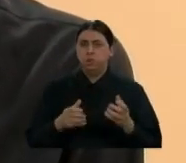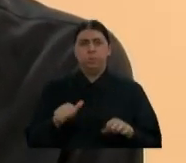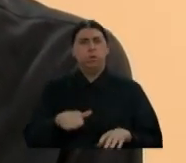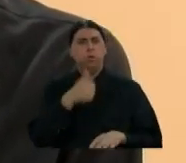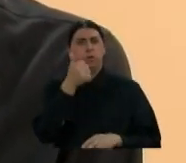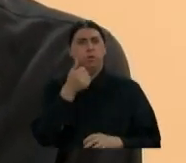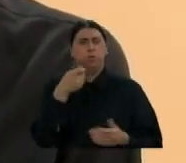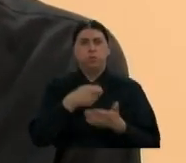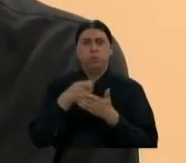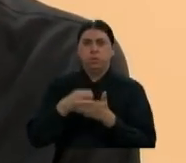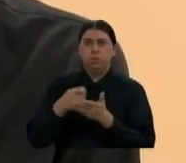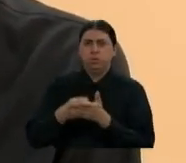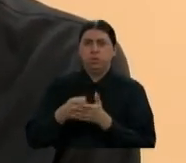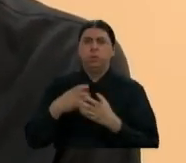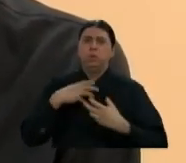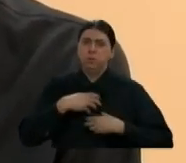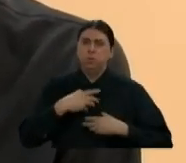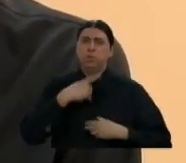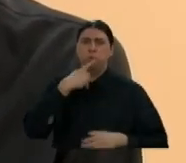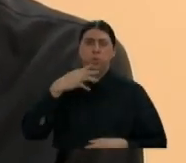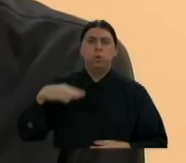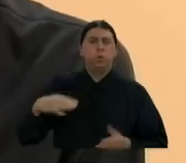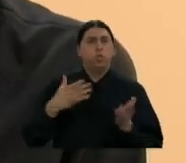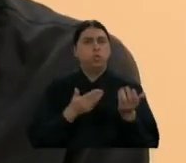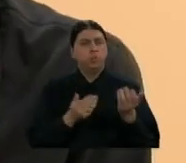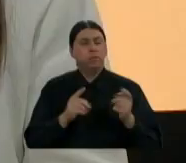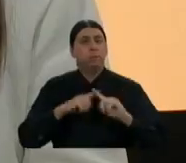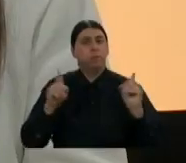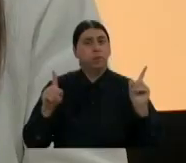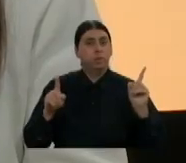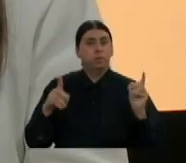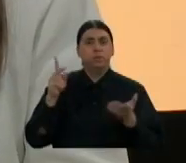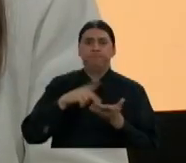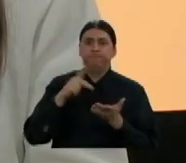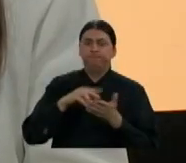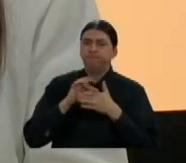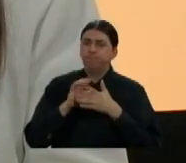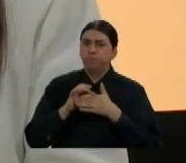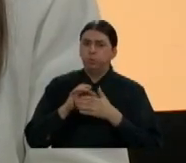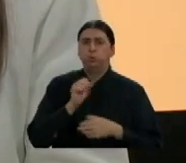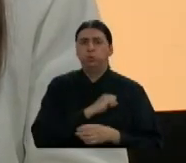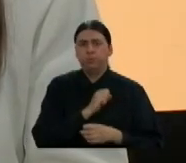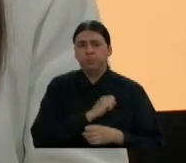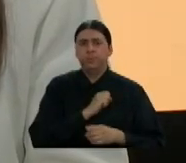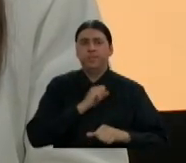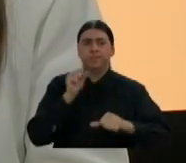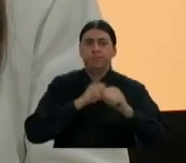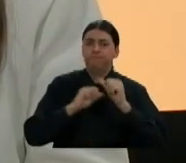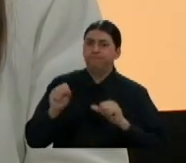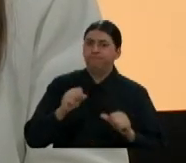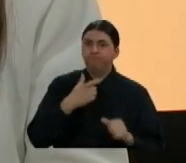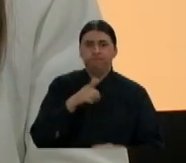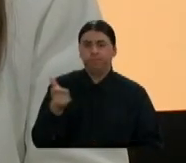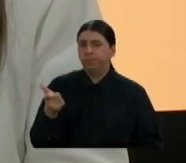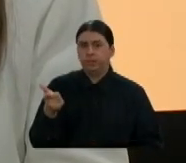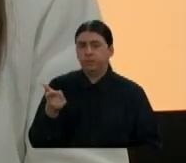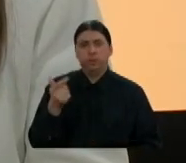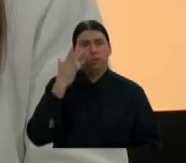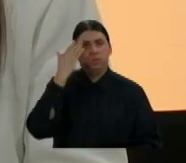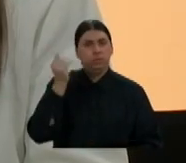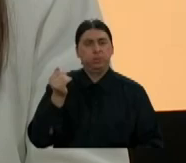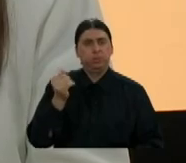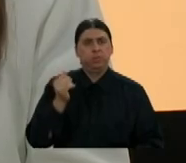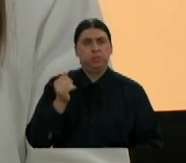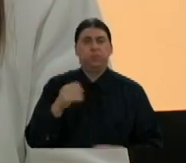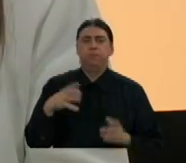nessa situação dessas crianças mas a realidade dos números nos contam que não têm tido não tem surtido